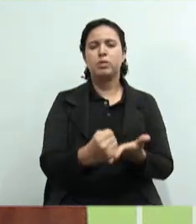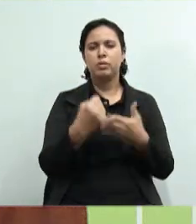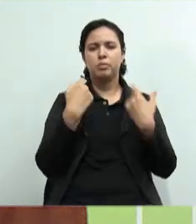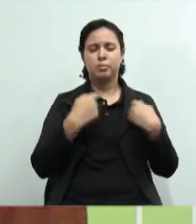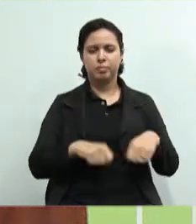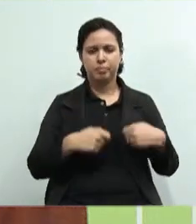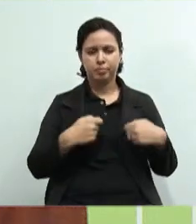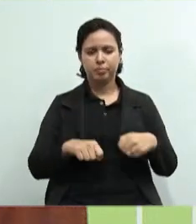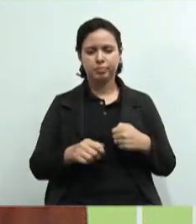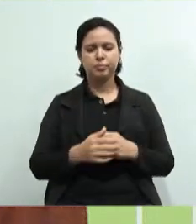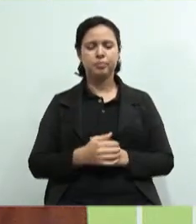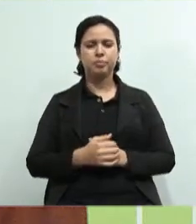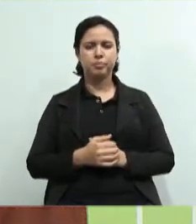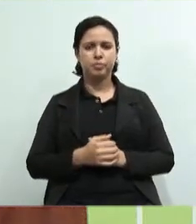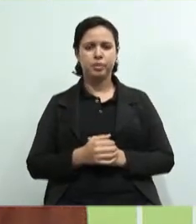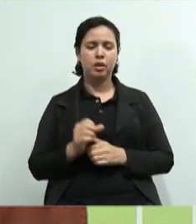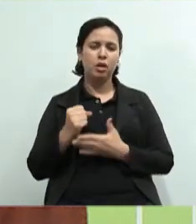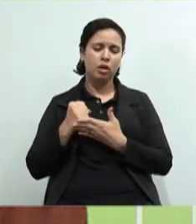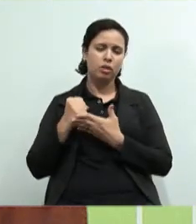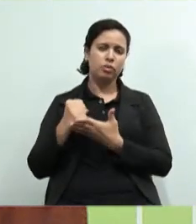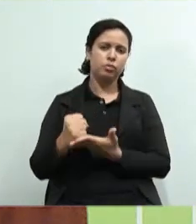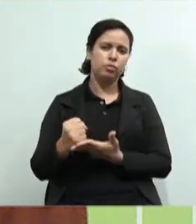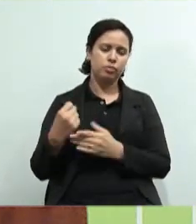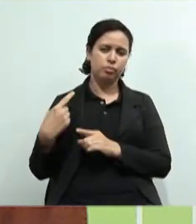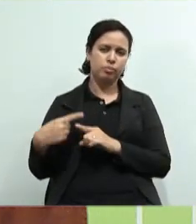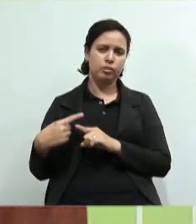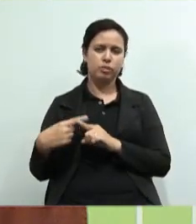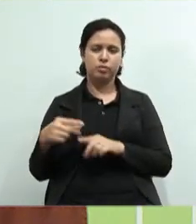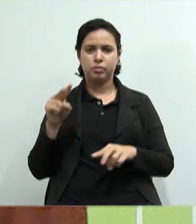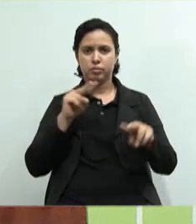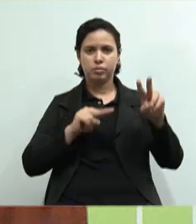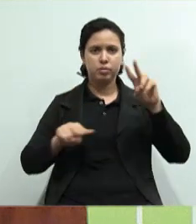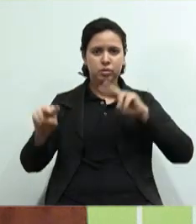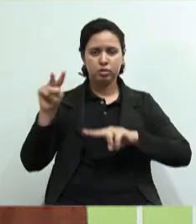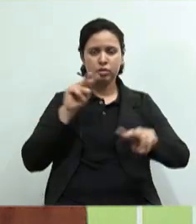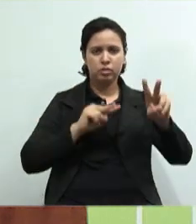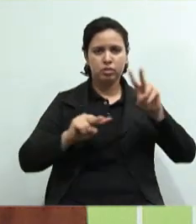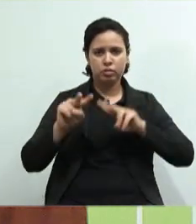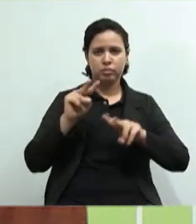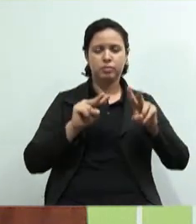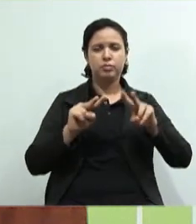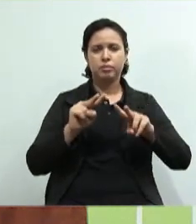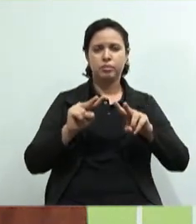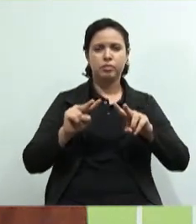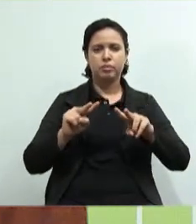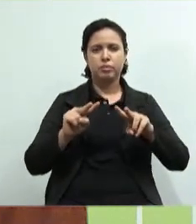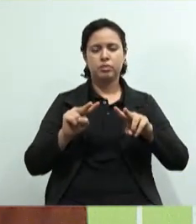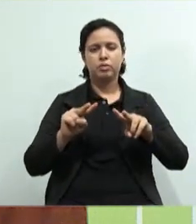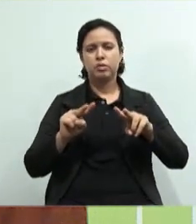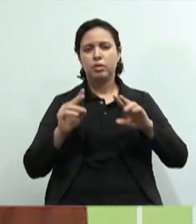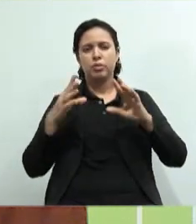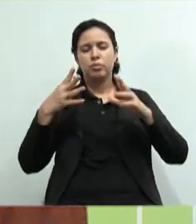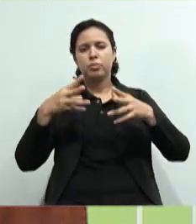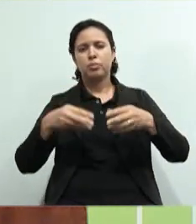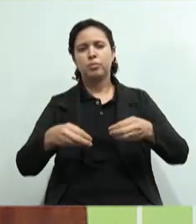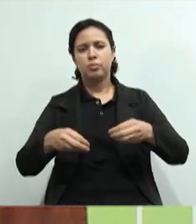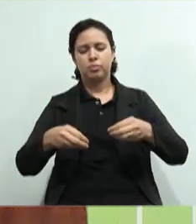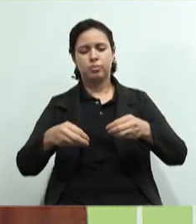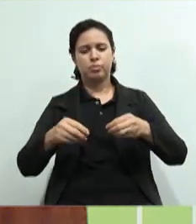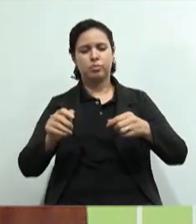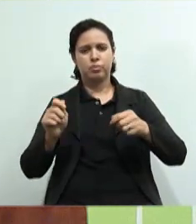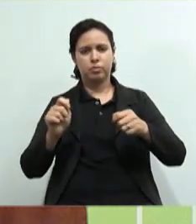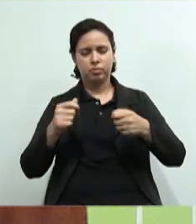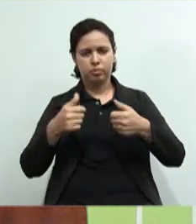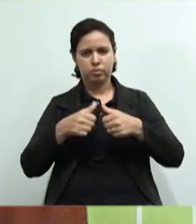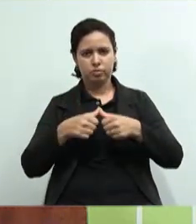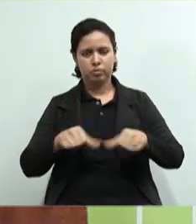né? Então isso ajuda porque você consegue visualizar tranquilamente onde as coisas estão. Às vezes